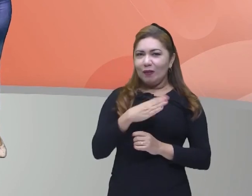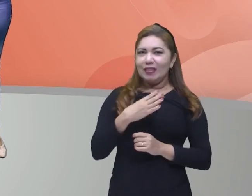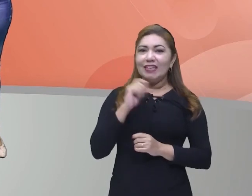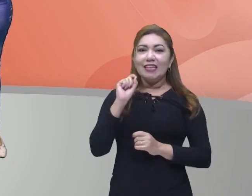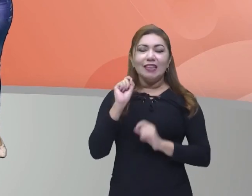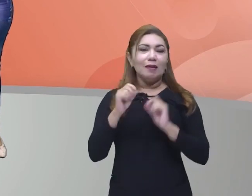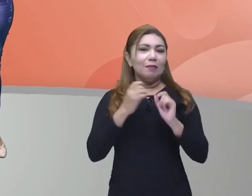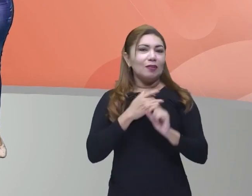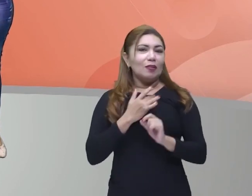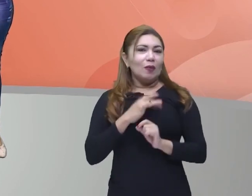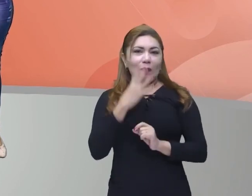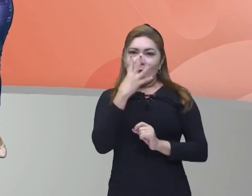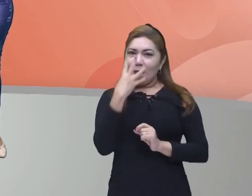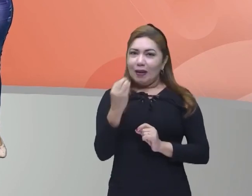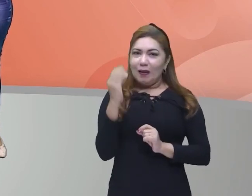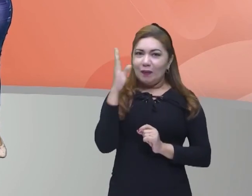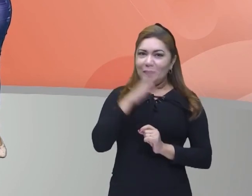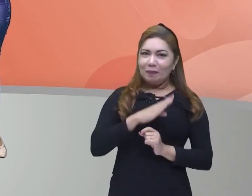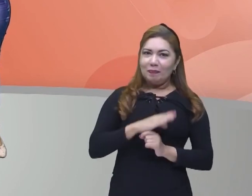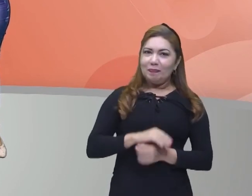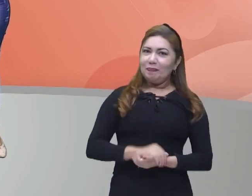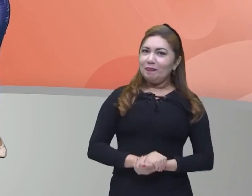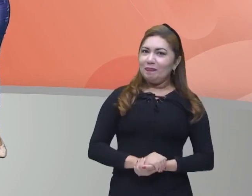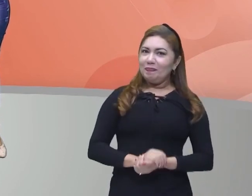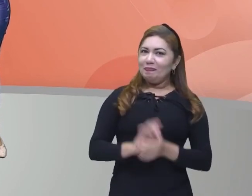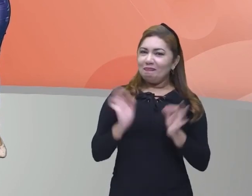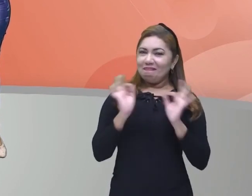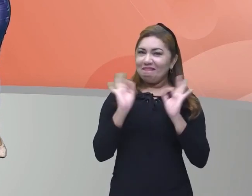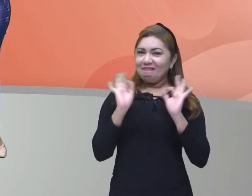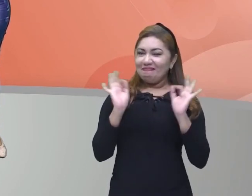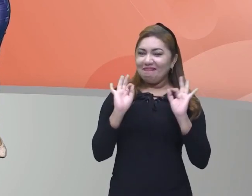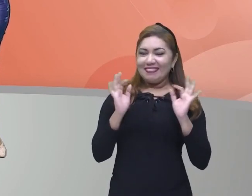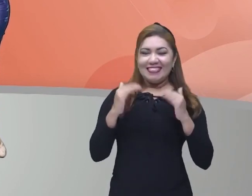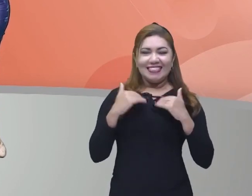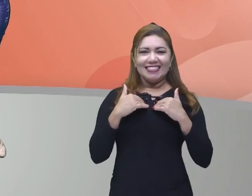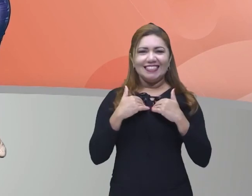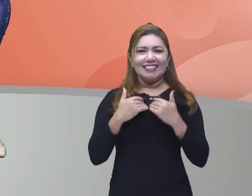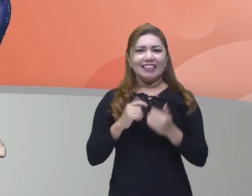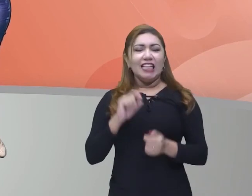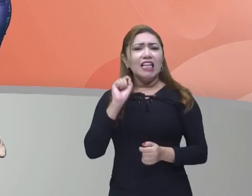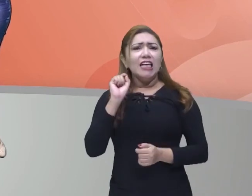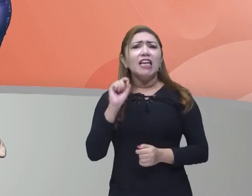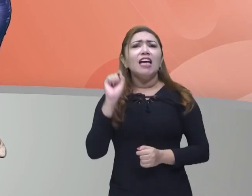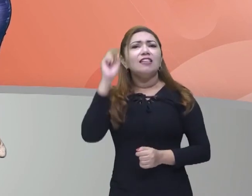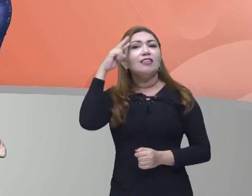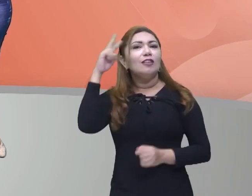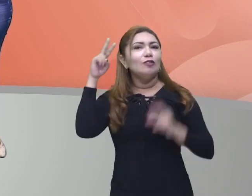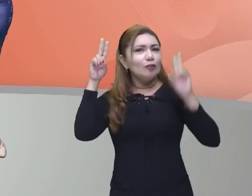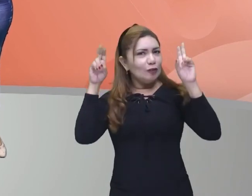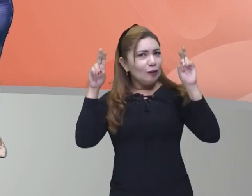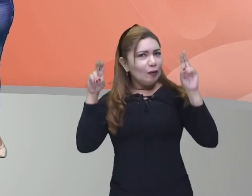mau. Quem tem medo de lobo mau, nenhum animal. De que é essa história?